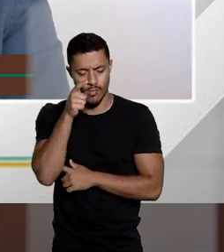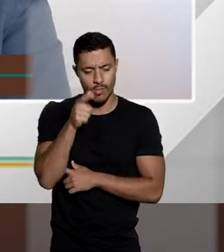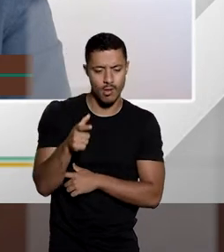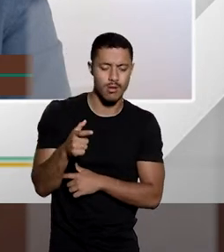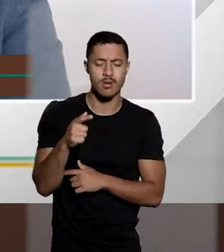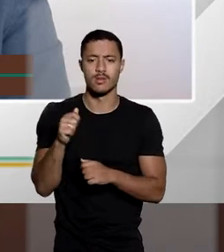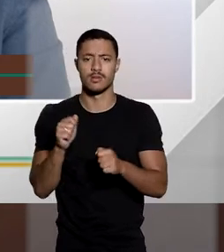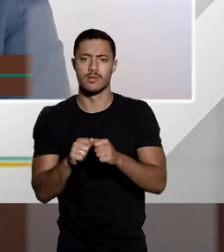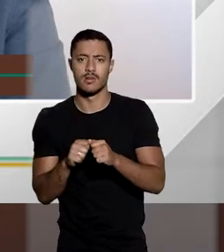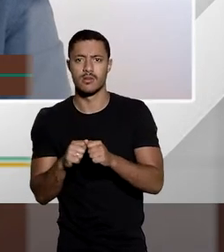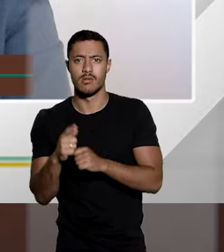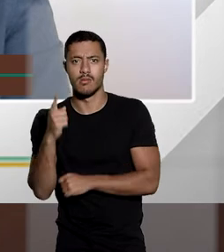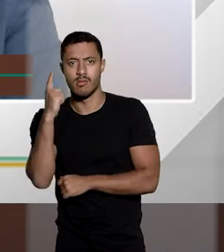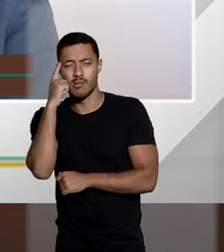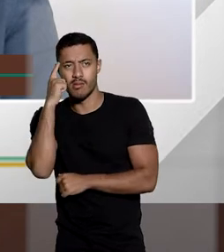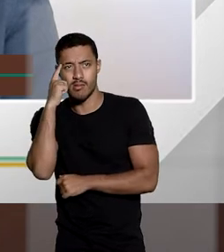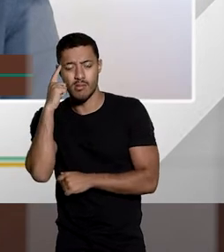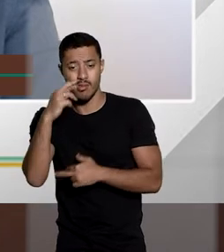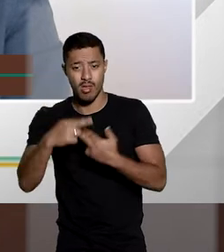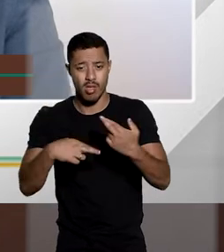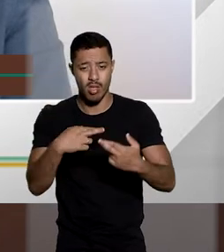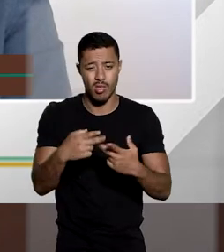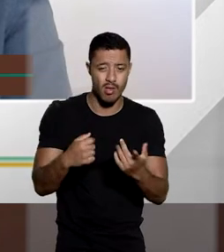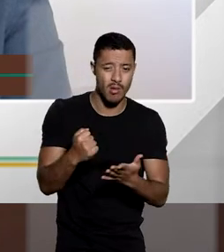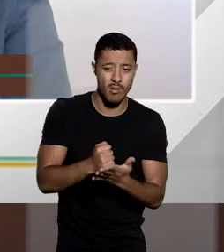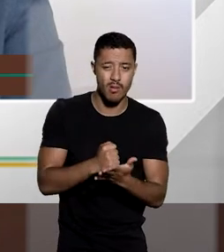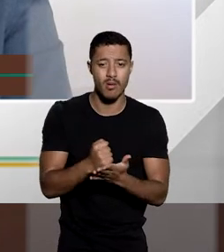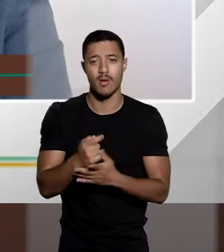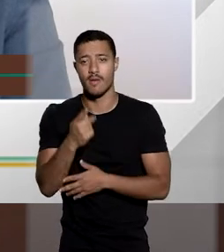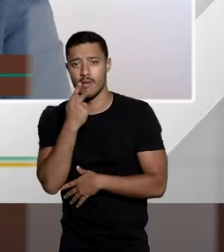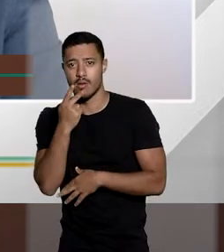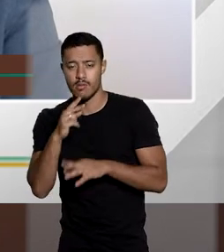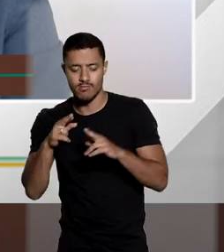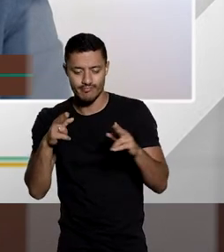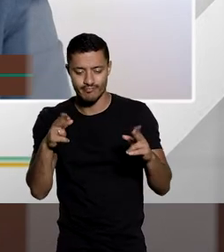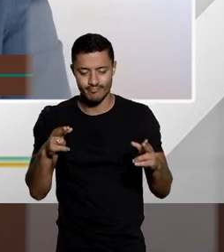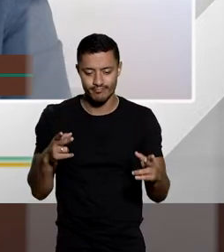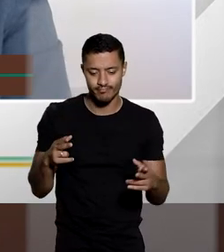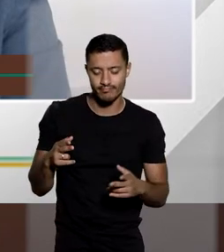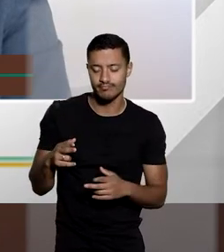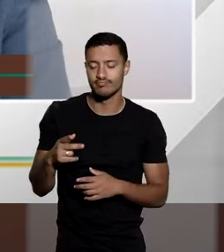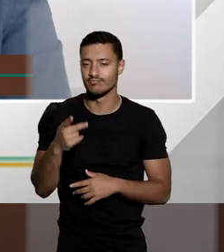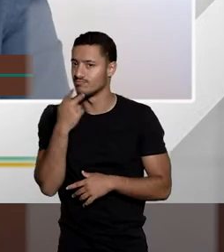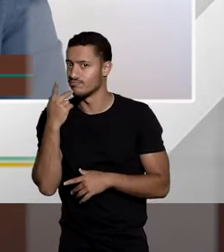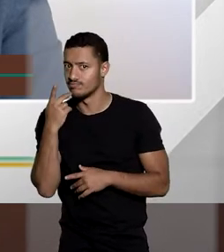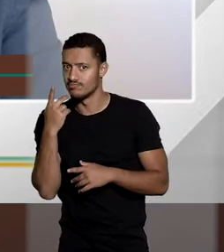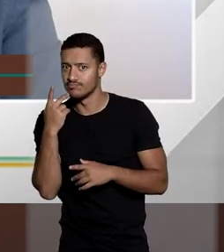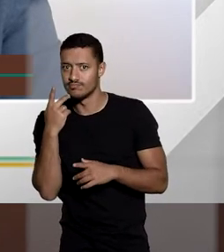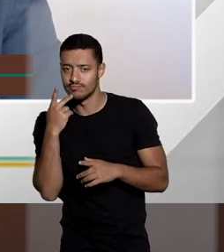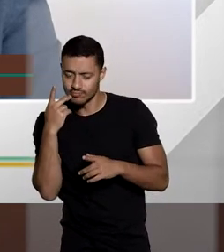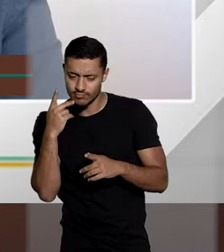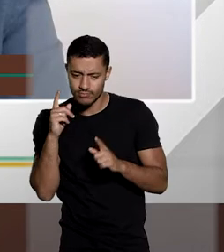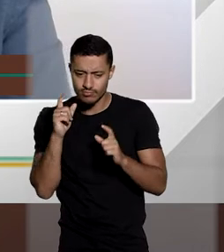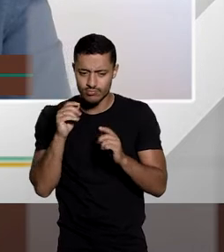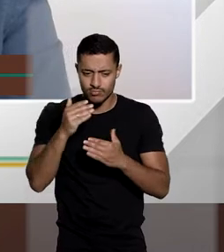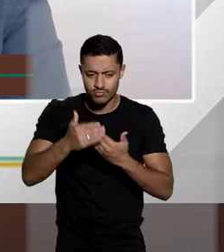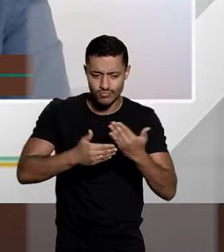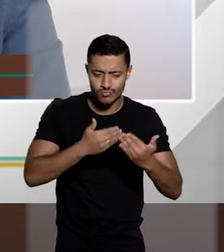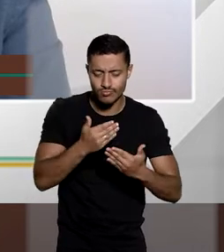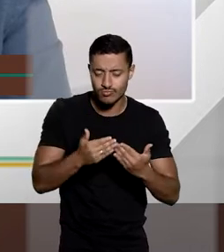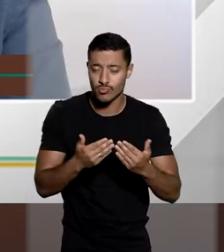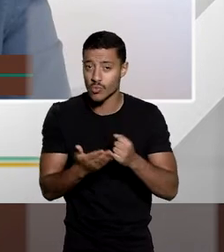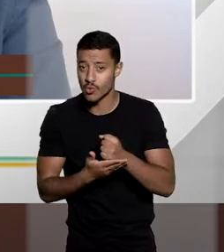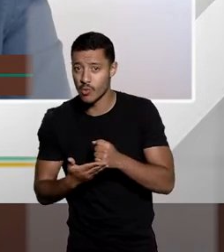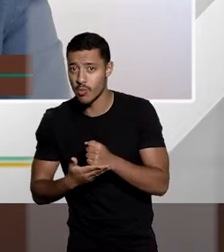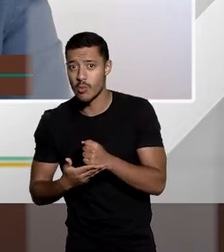fazer uma instabilização em relação a esse contrato, determinando alterações unilaterais, determinando modificações, tudo com